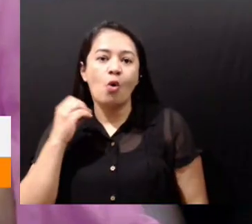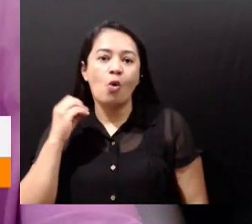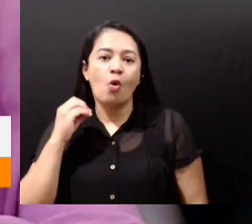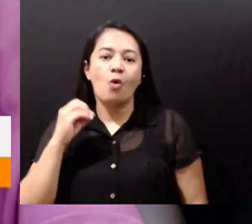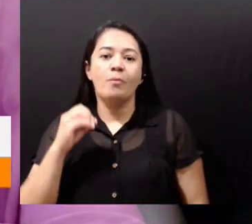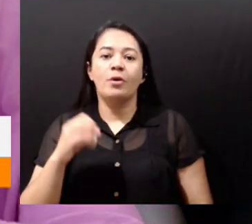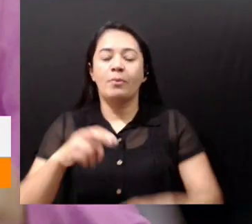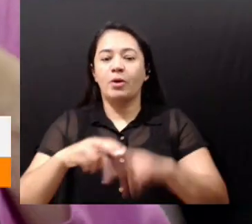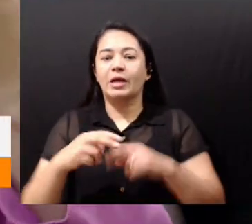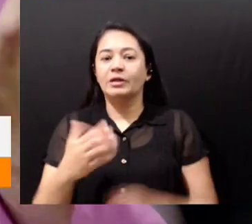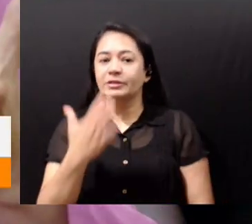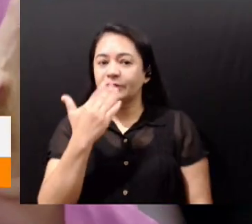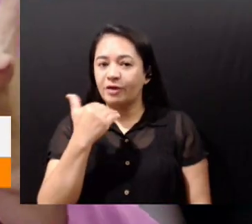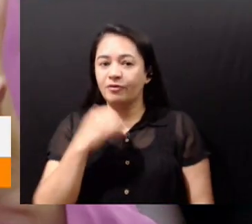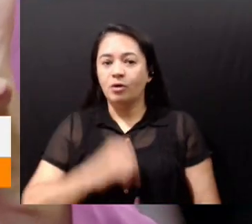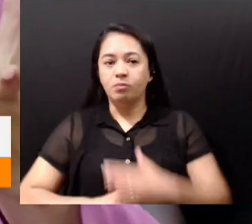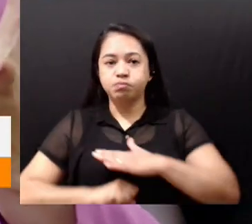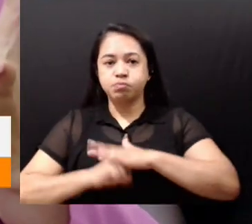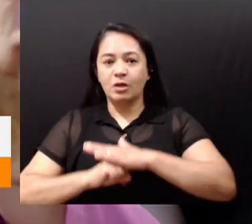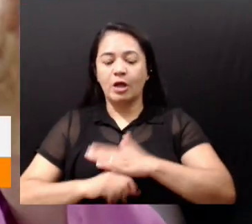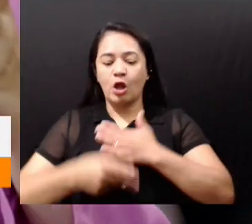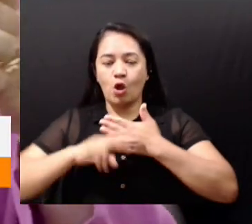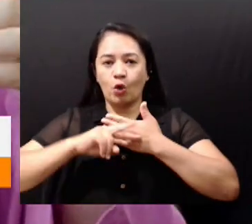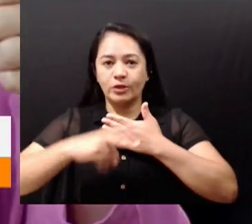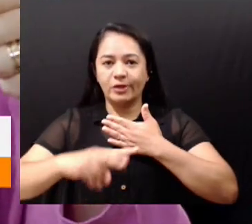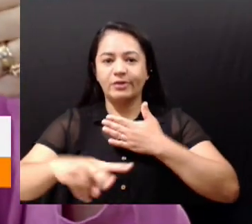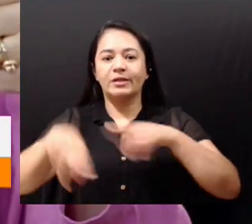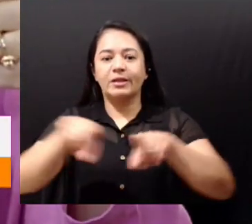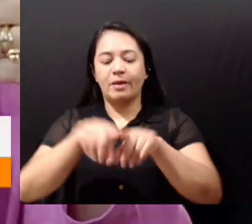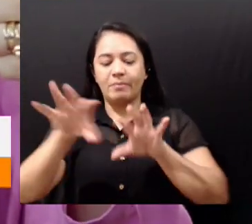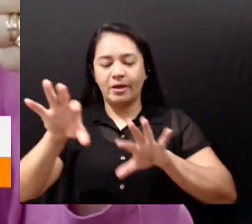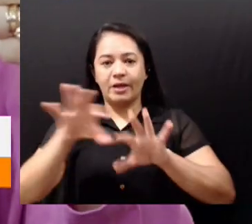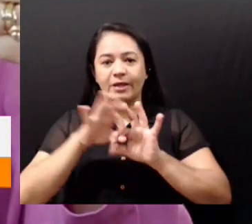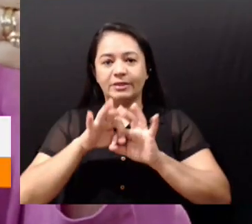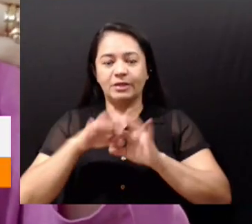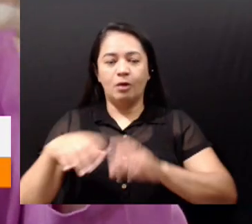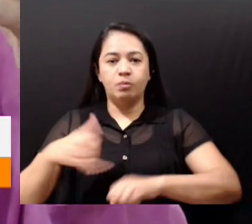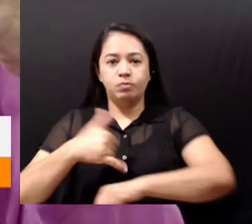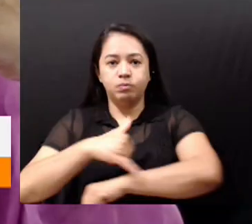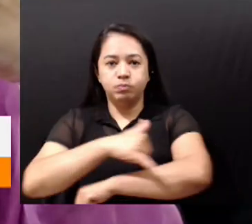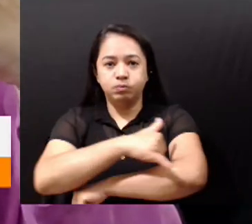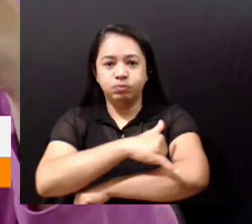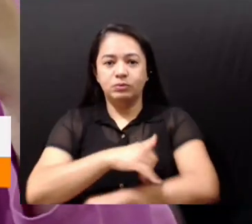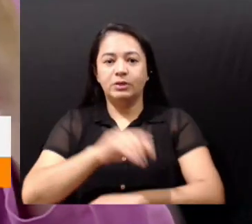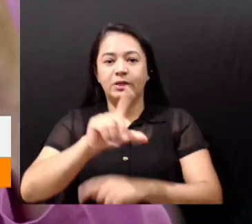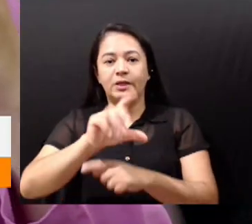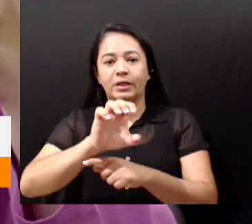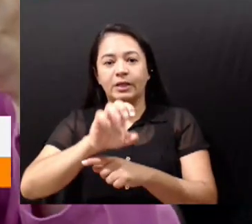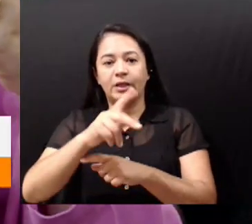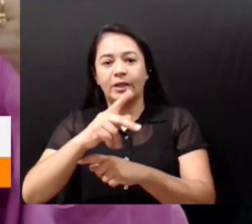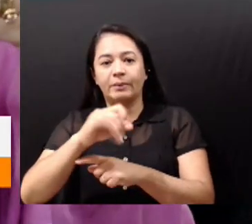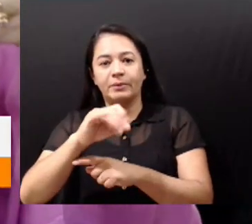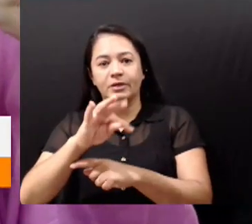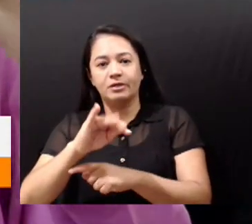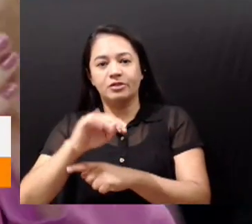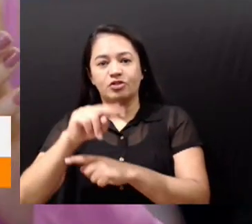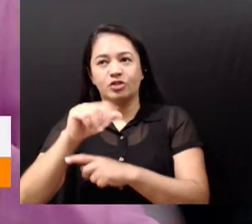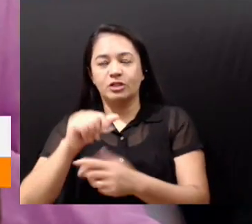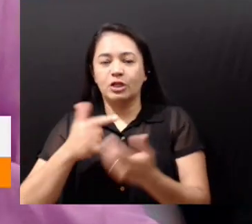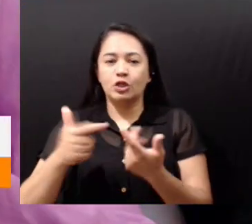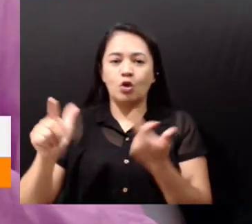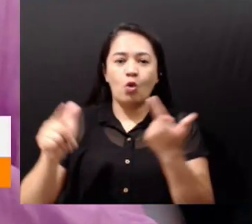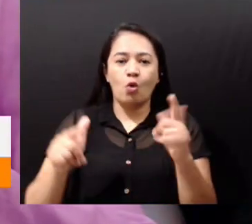saciedade, e, consequentemente, estão interligados à obesidade, como a leptina, a grelina. Eu vou ter toda uma